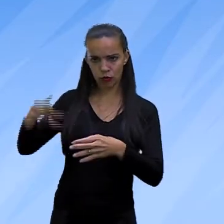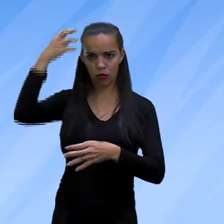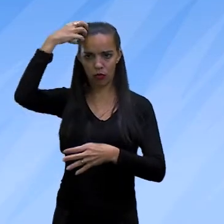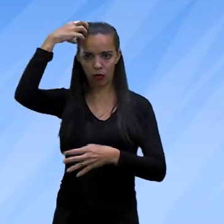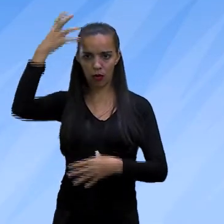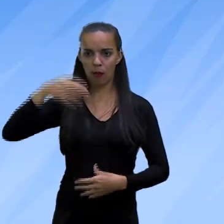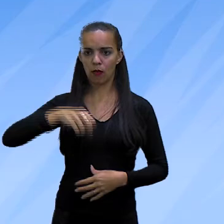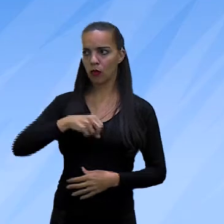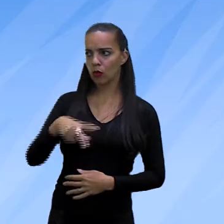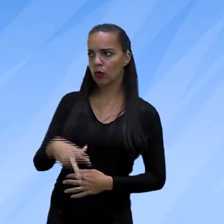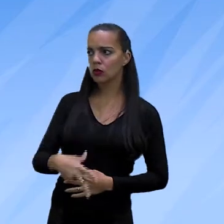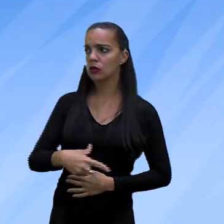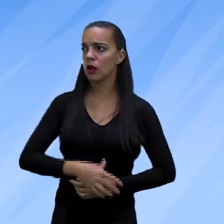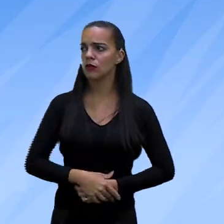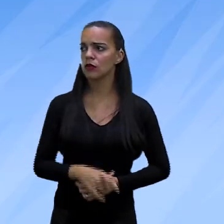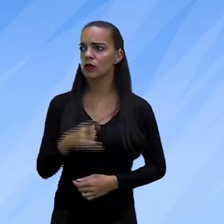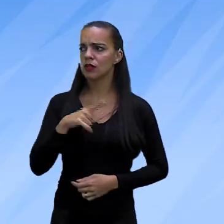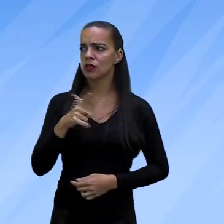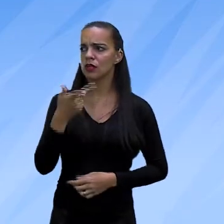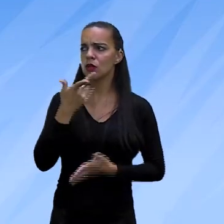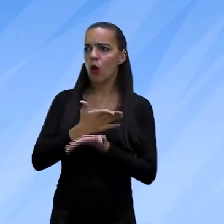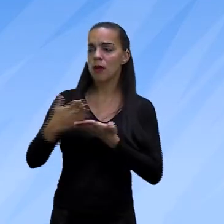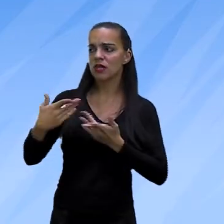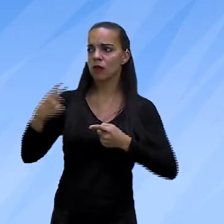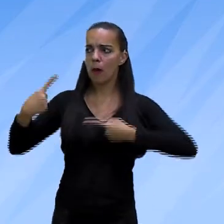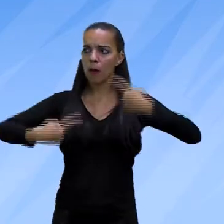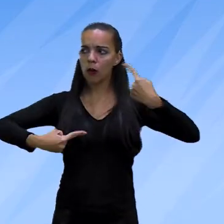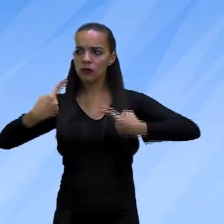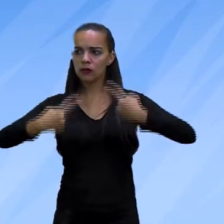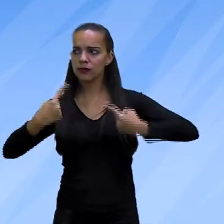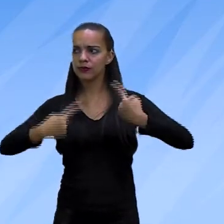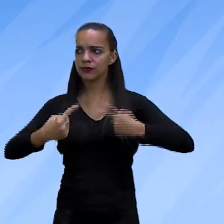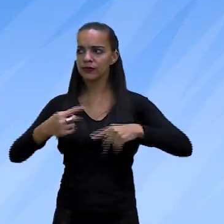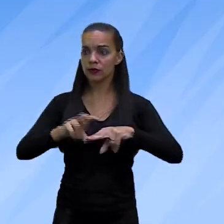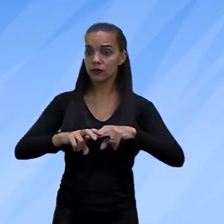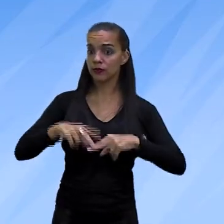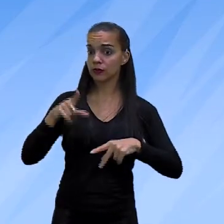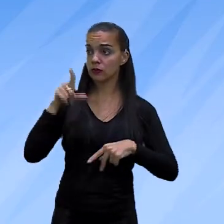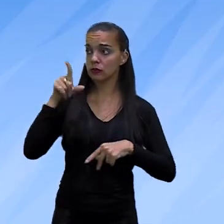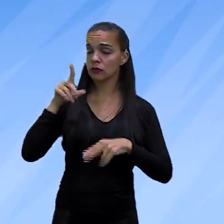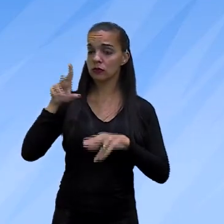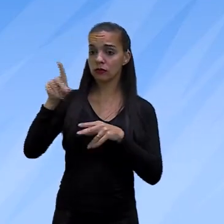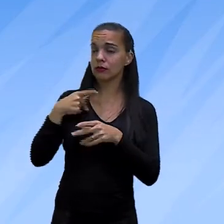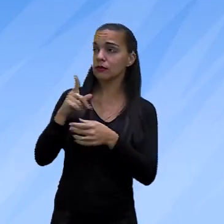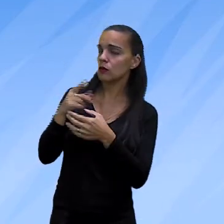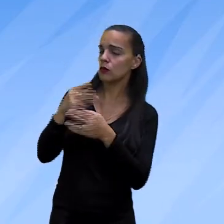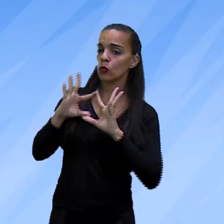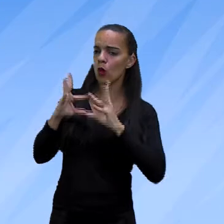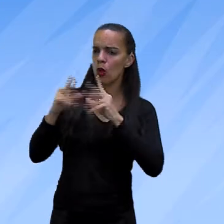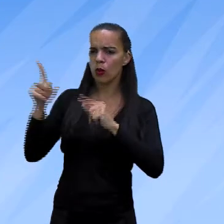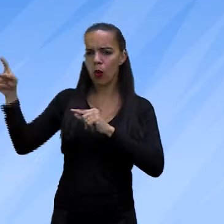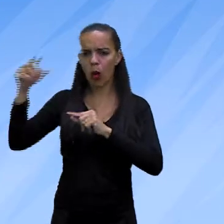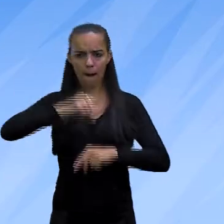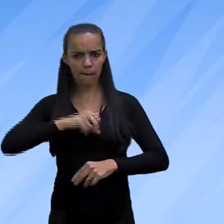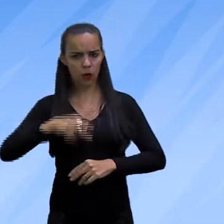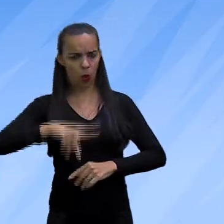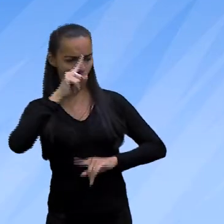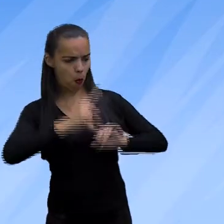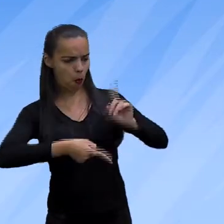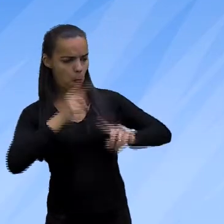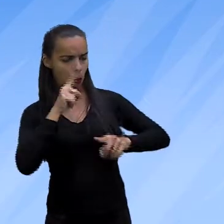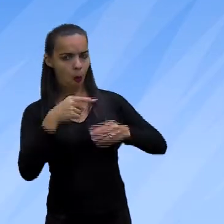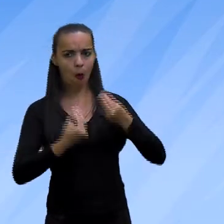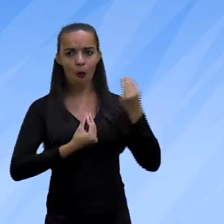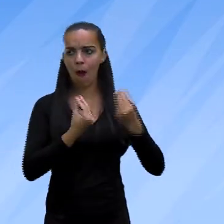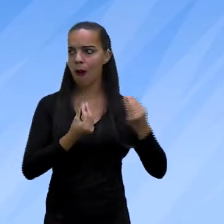Brasil, concordava com a política das cortes lá de Portugal. E o Partido Brasileiro, que eram